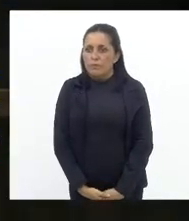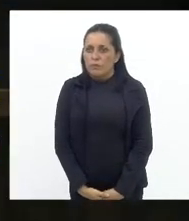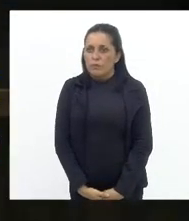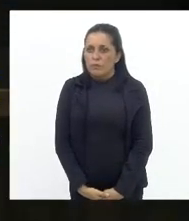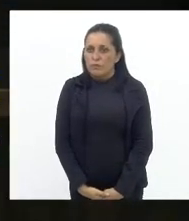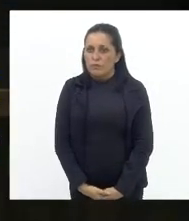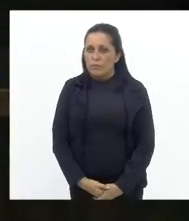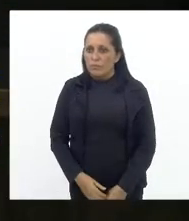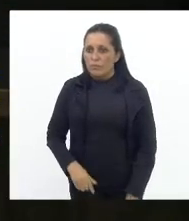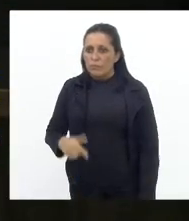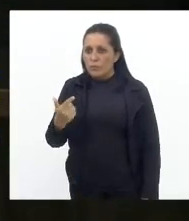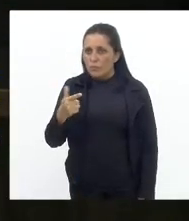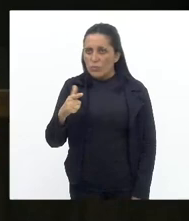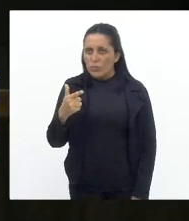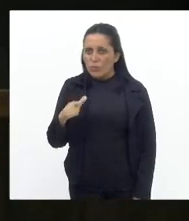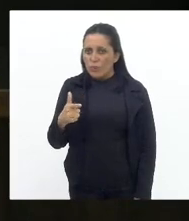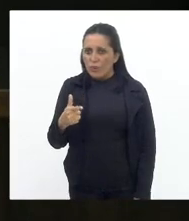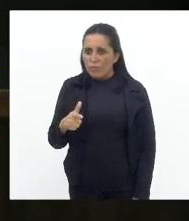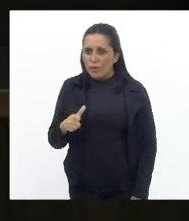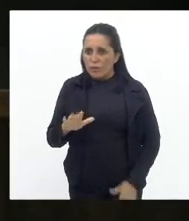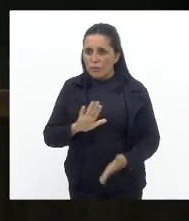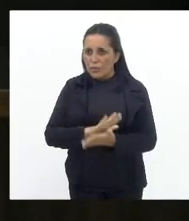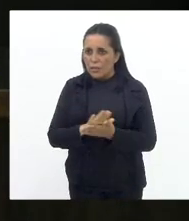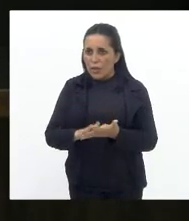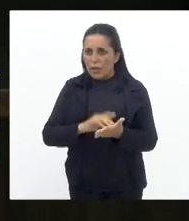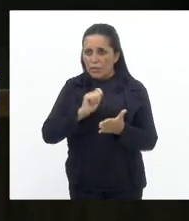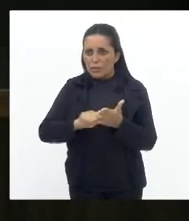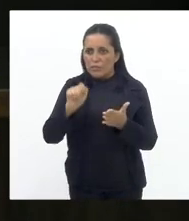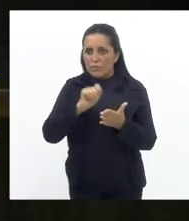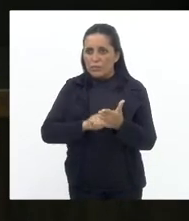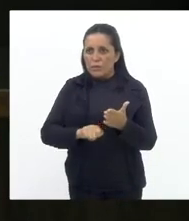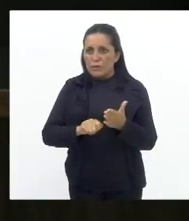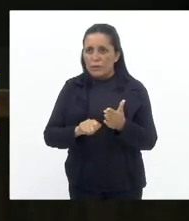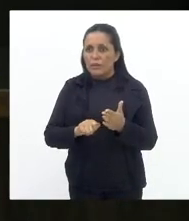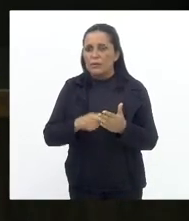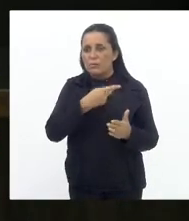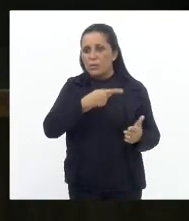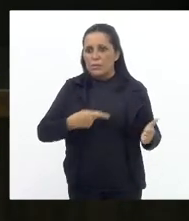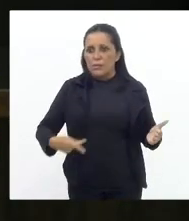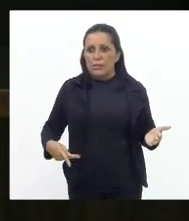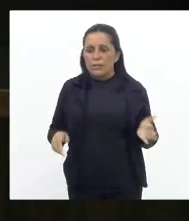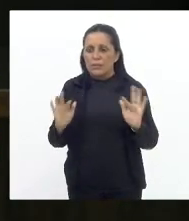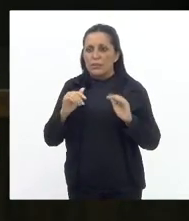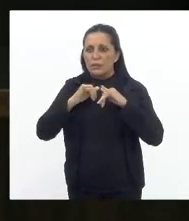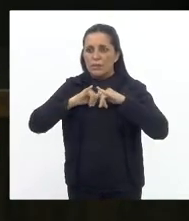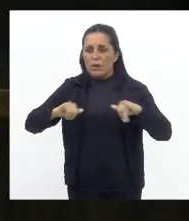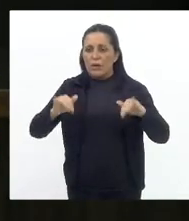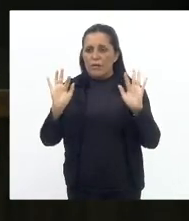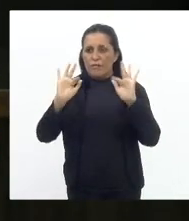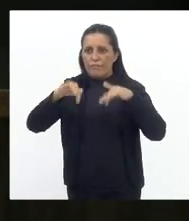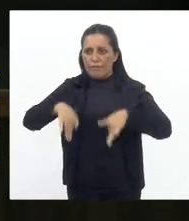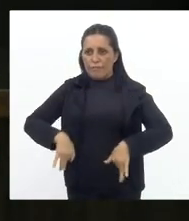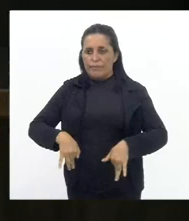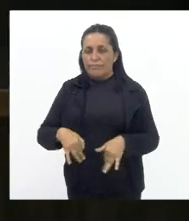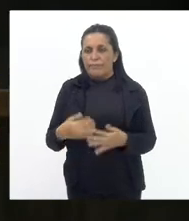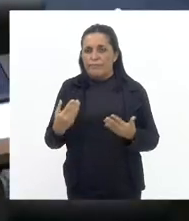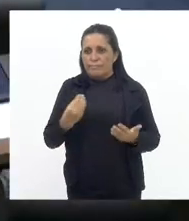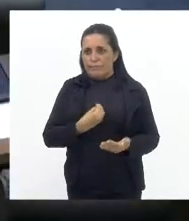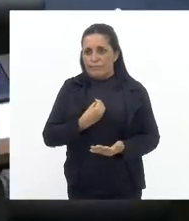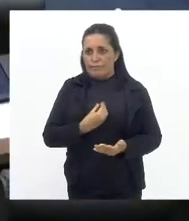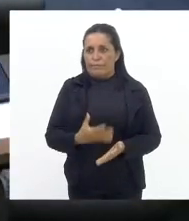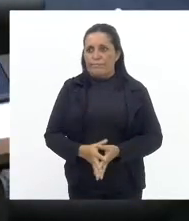e não havendo mais oradores inscritos a presidência declara encerrada a presente sessão